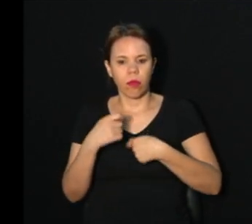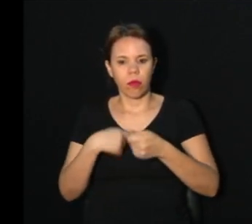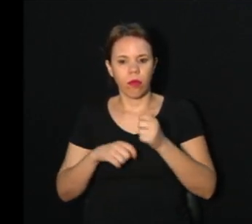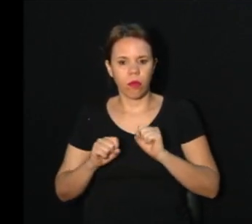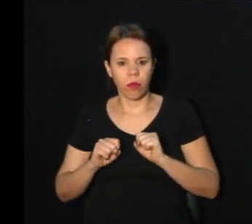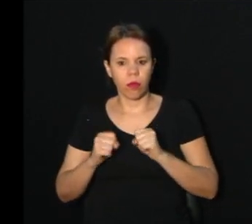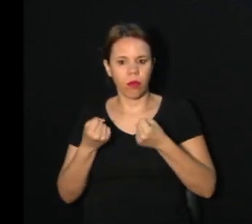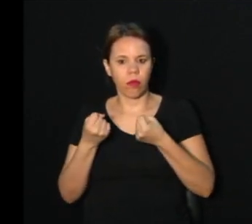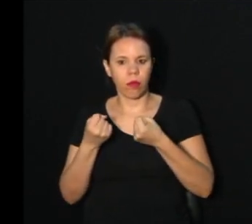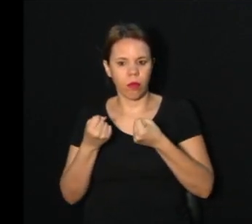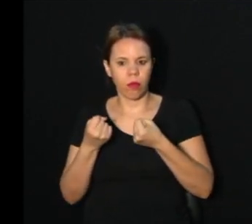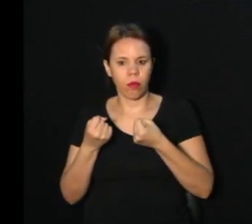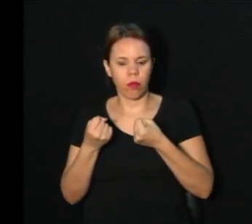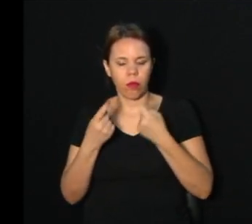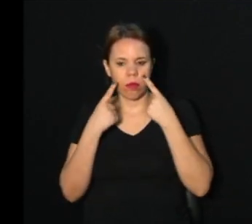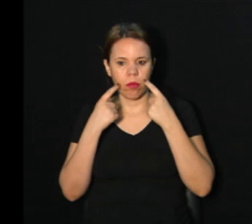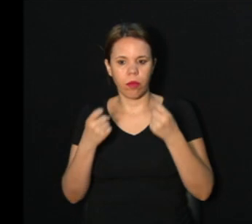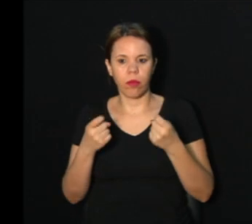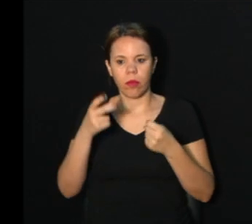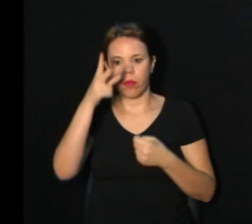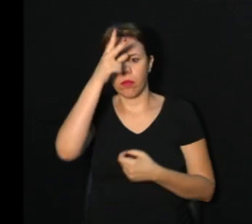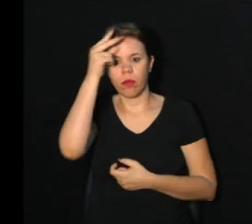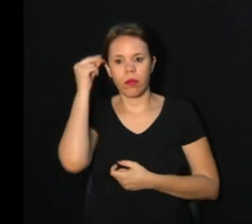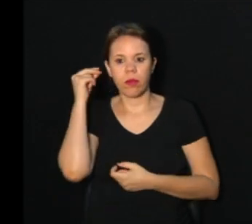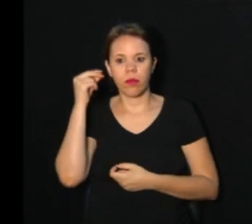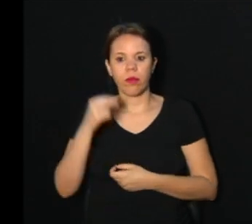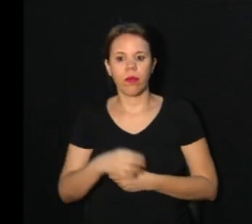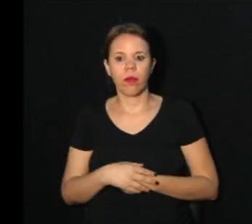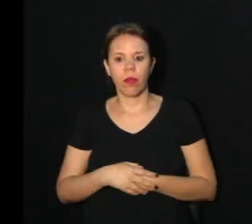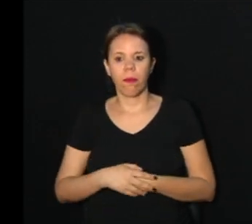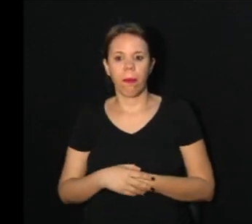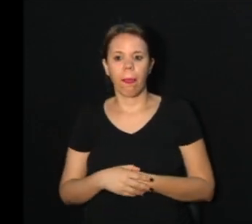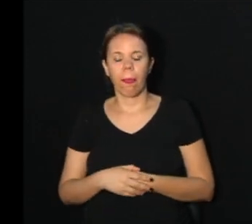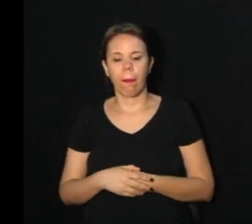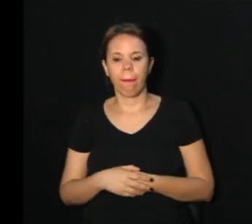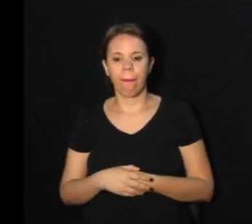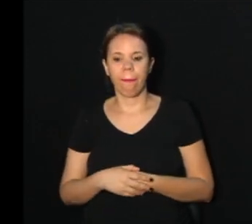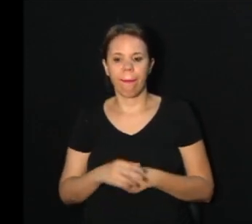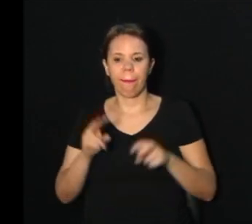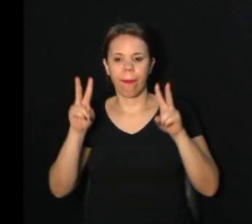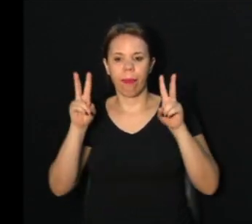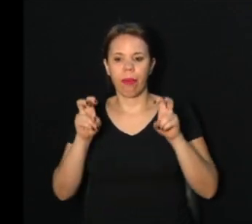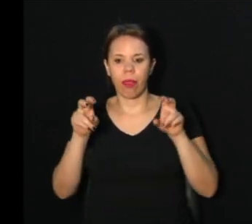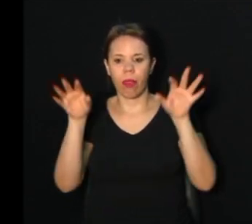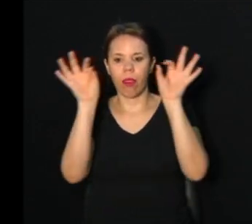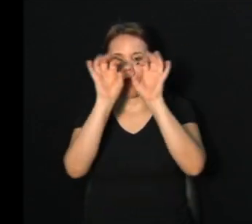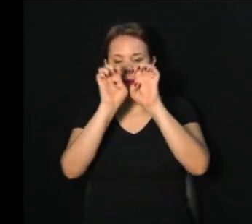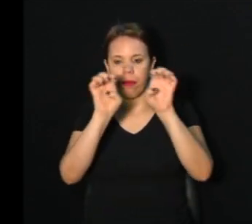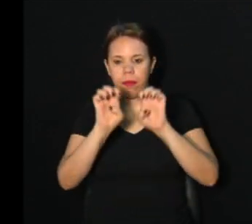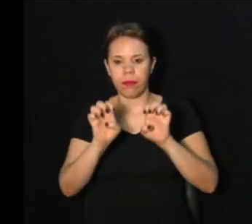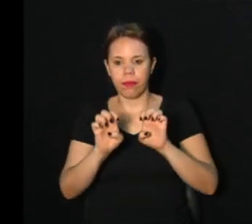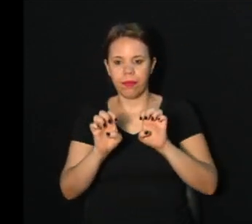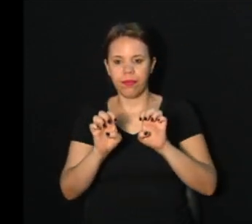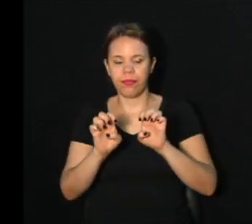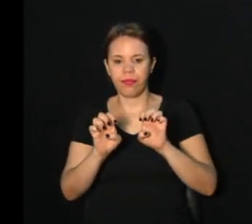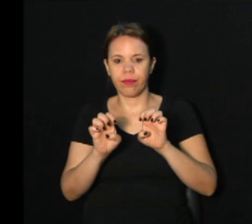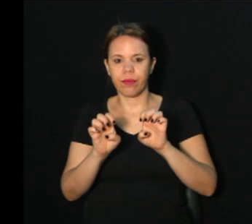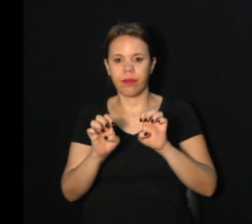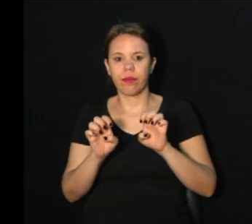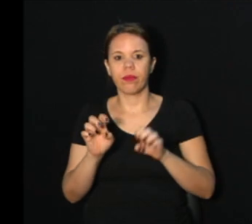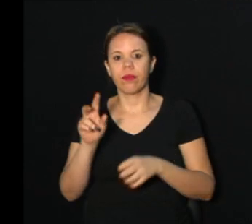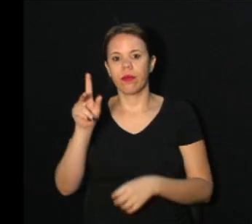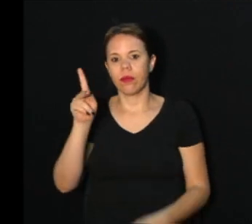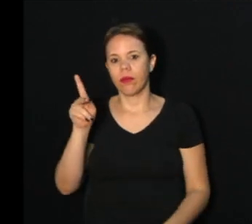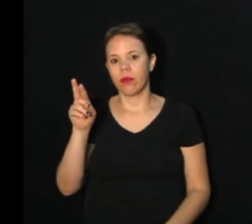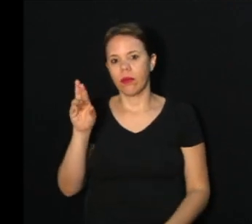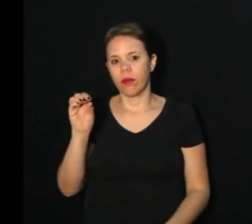defesa do interesse público. Com relação à estrutura da Procuradoria-Geral do